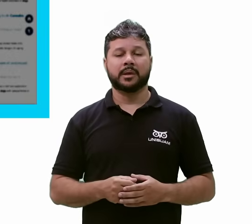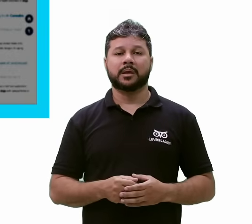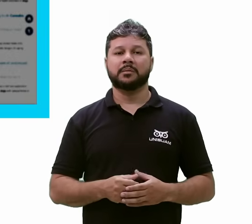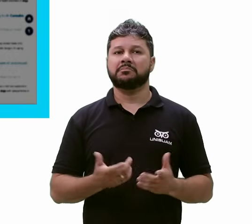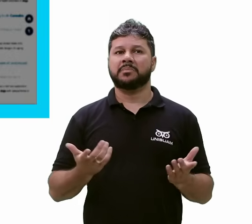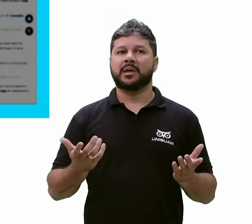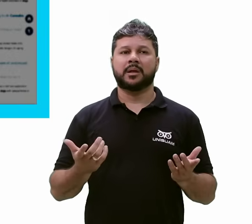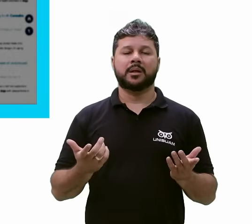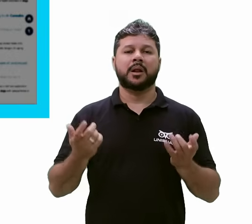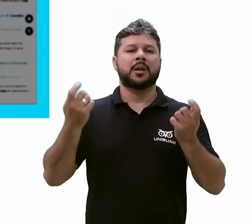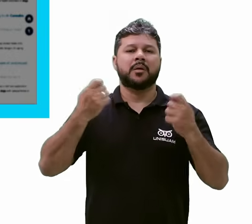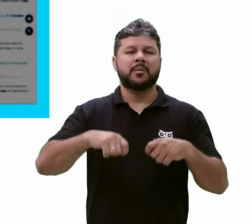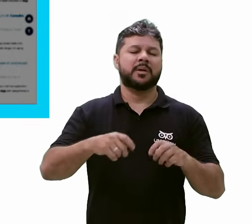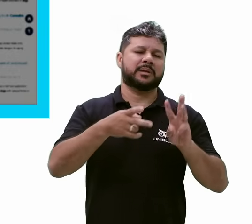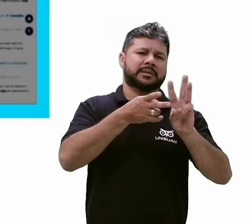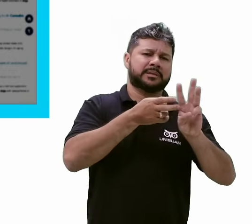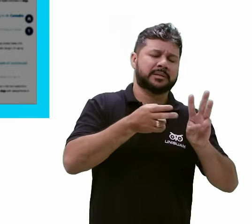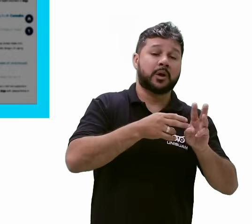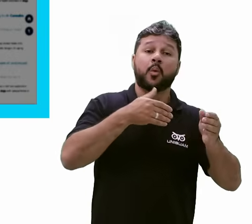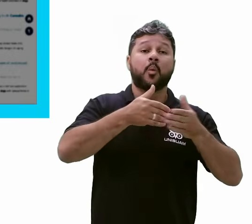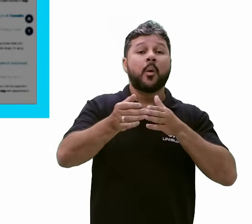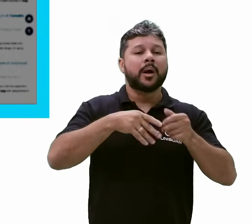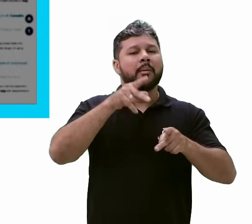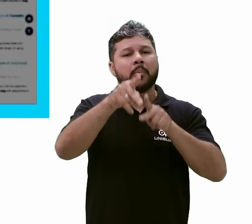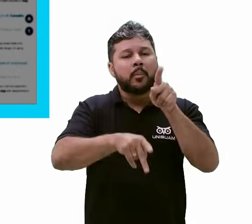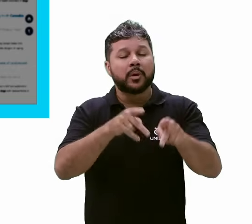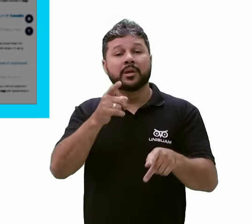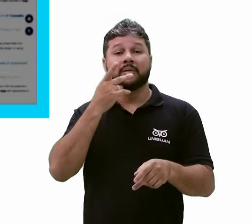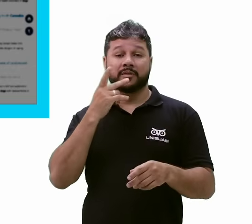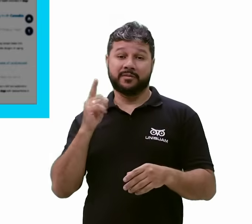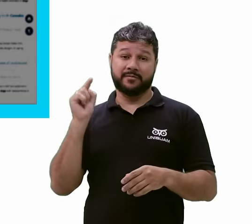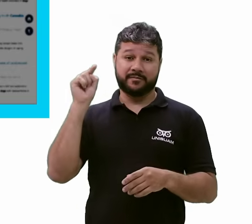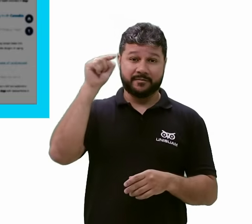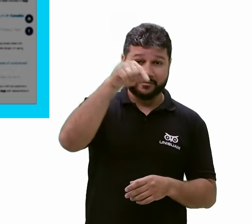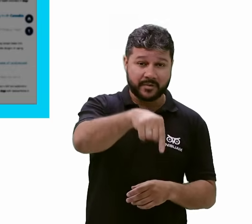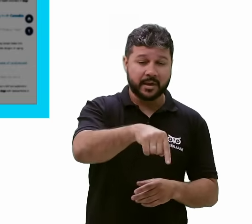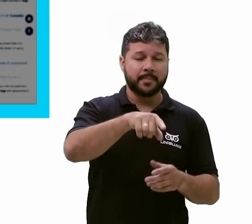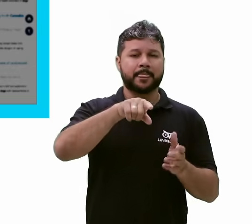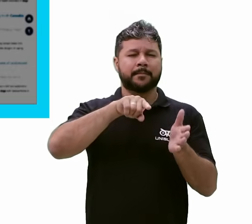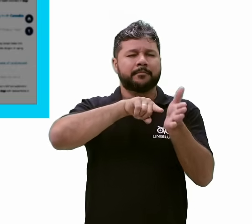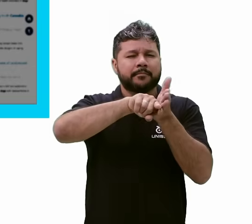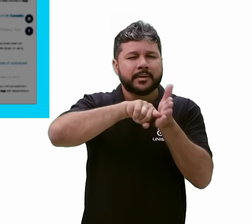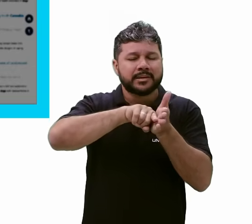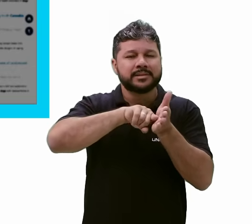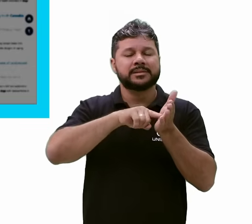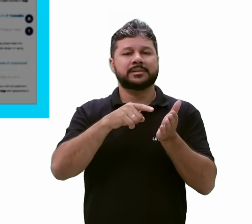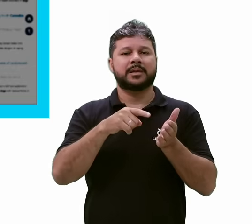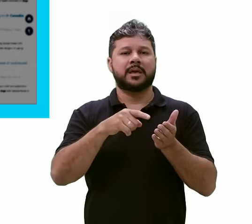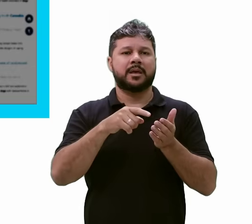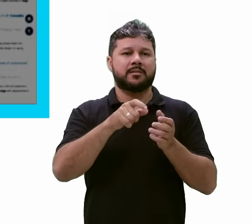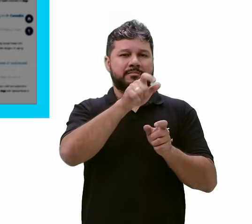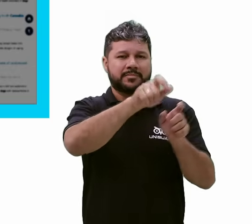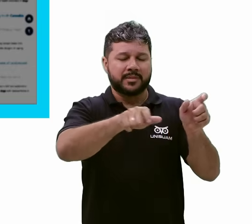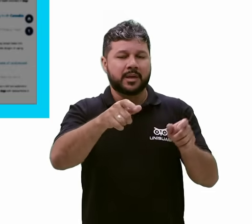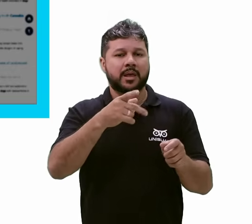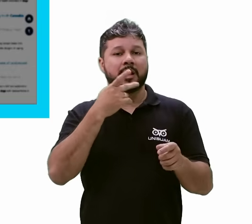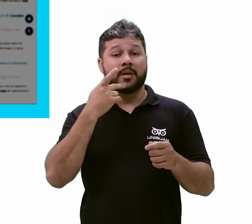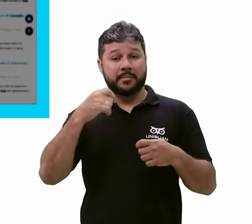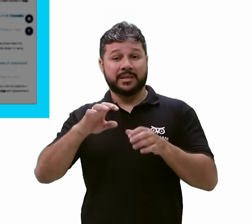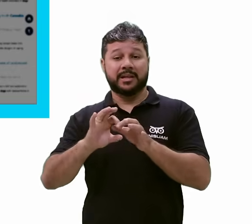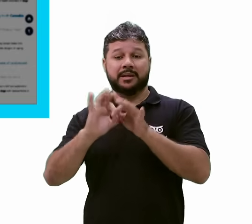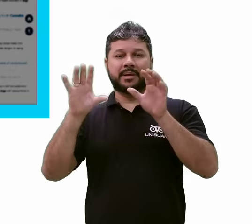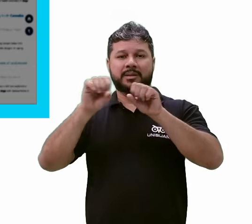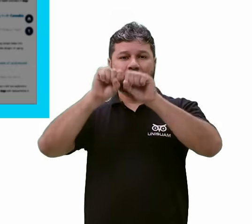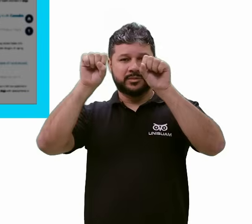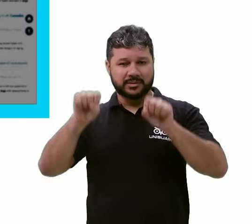que não precisa ser necessariamente indígena, mas qualquer população que você vai fazer uma pesquisa, você vai precisar pedir